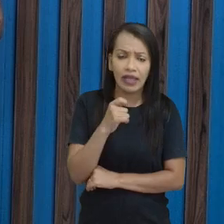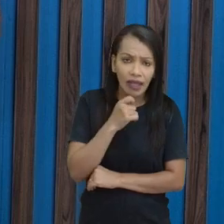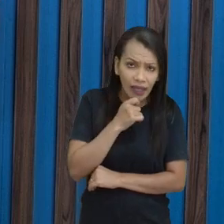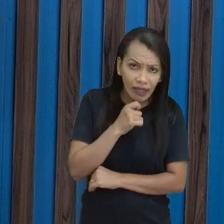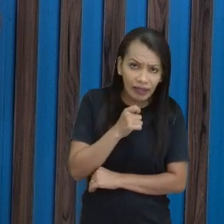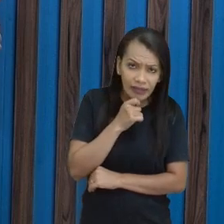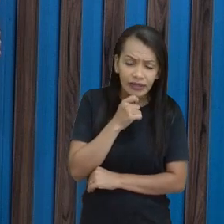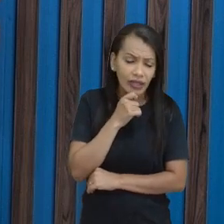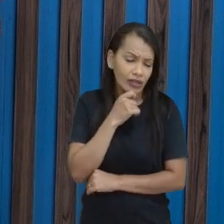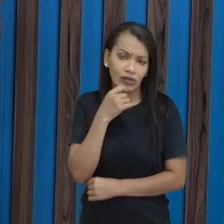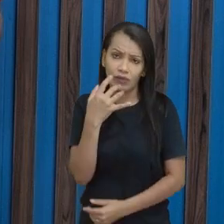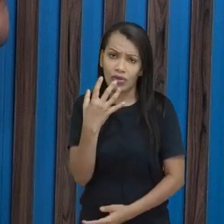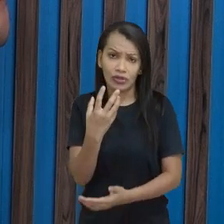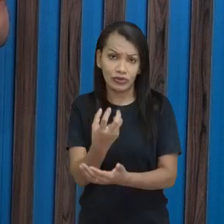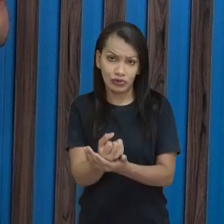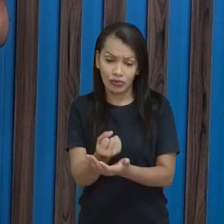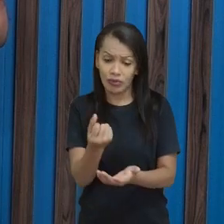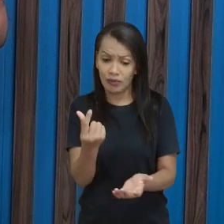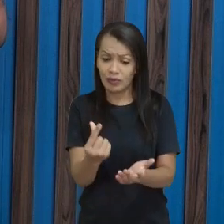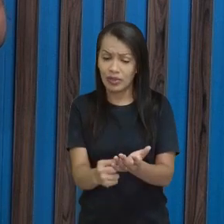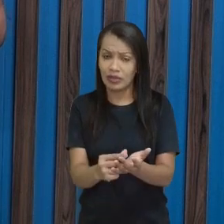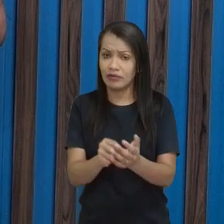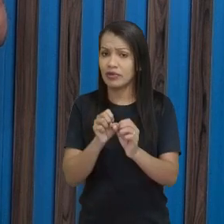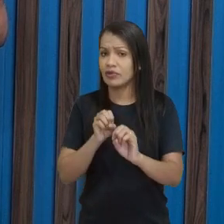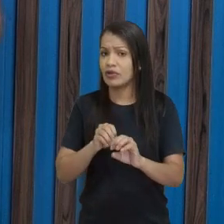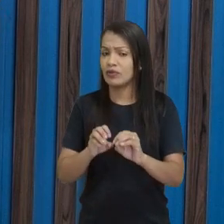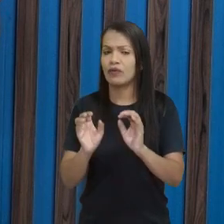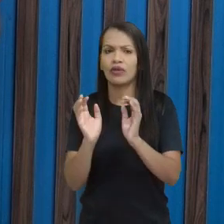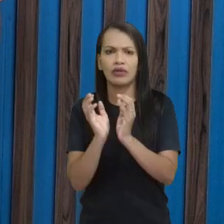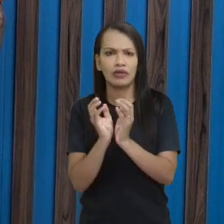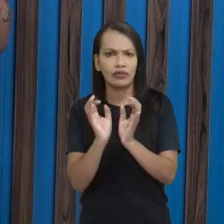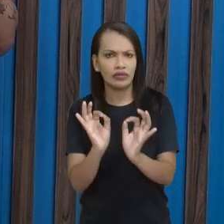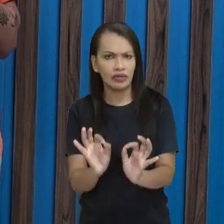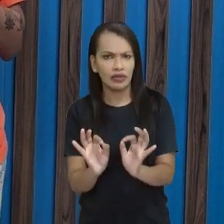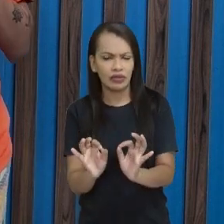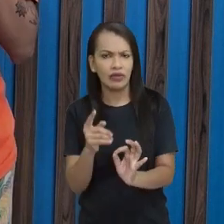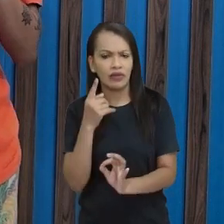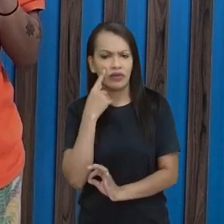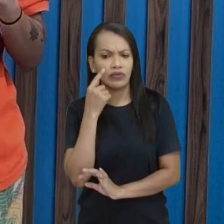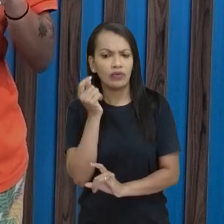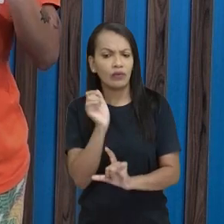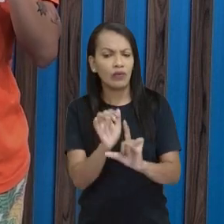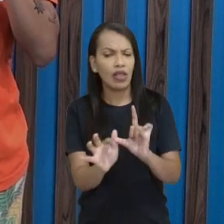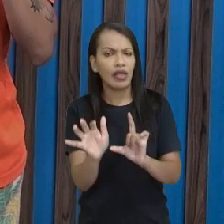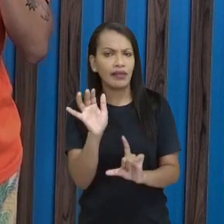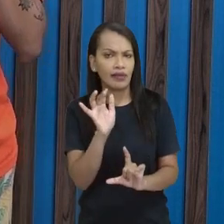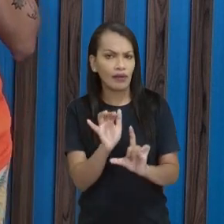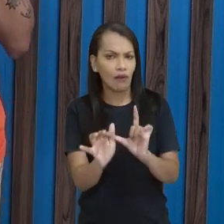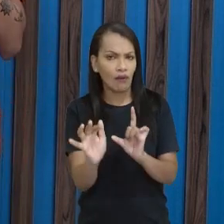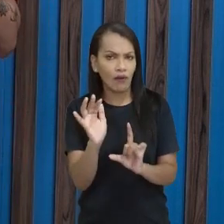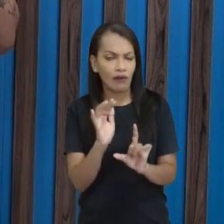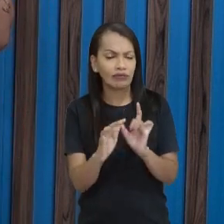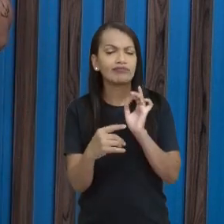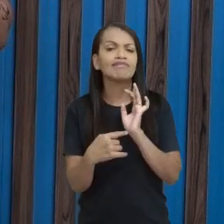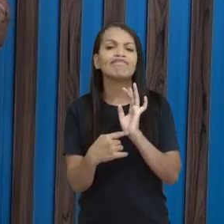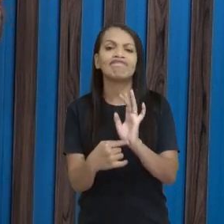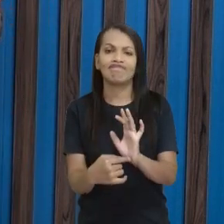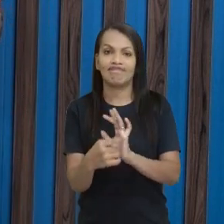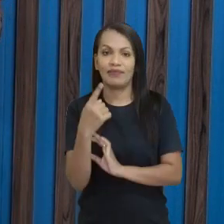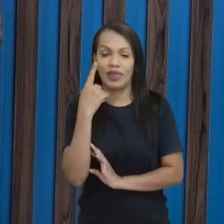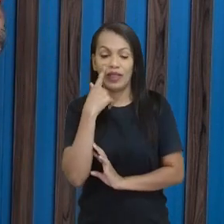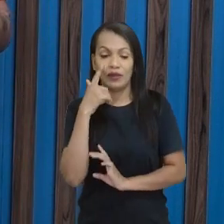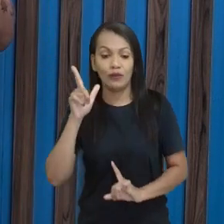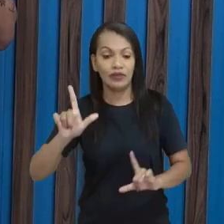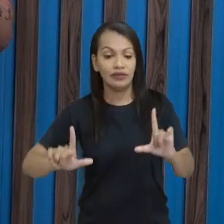ainda não baixou o aplicativo do Educa Recife, certo? Os QR Codes vão aparecer aí na sua